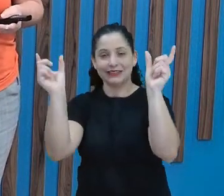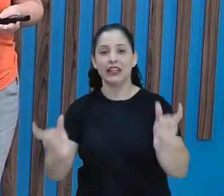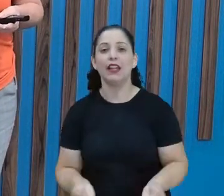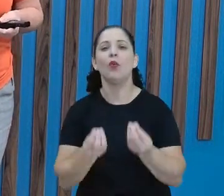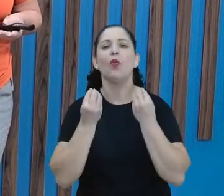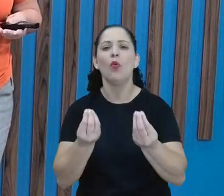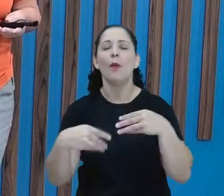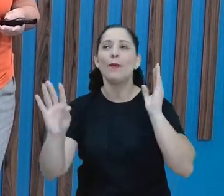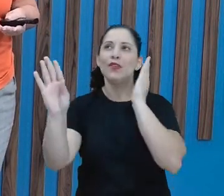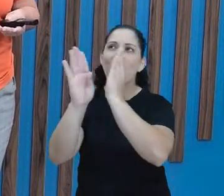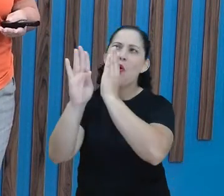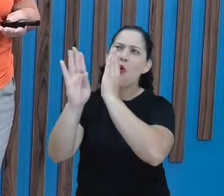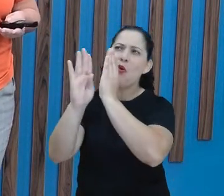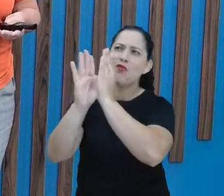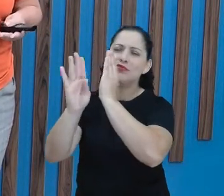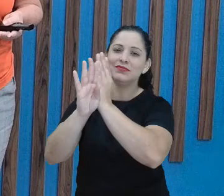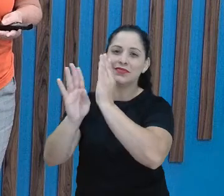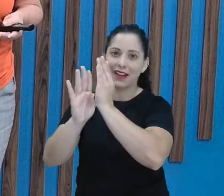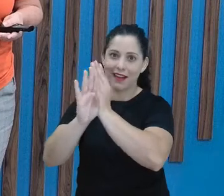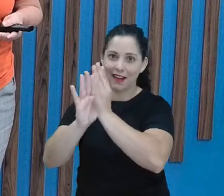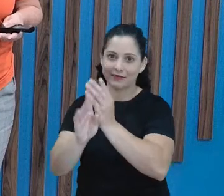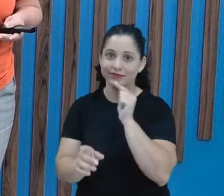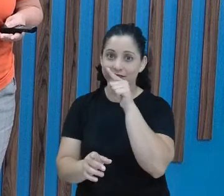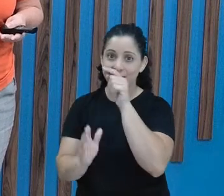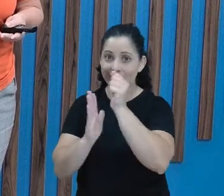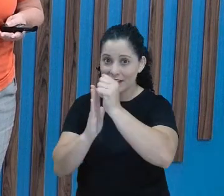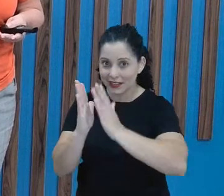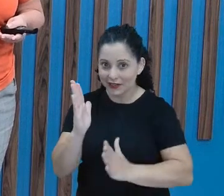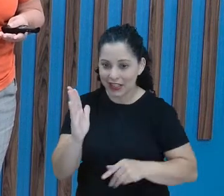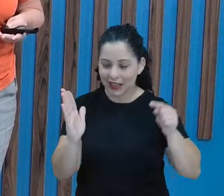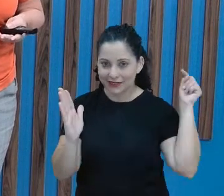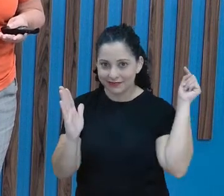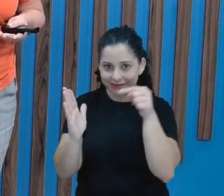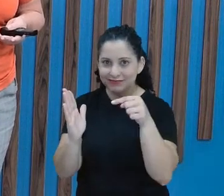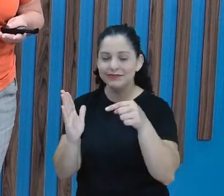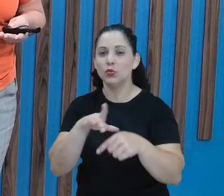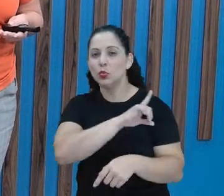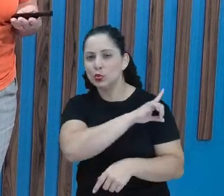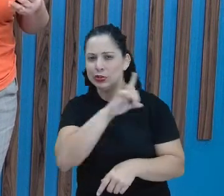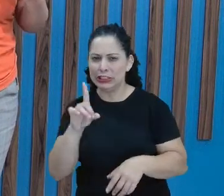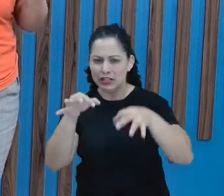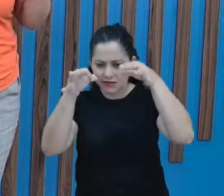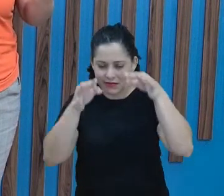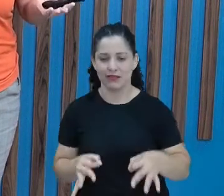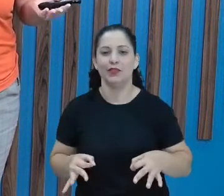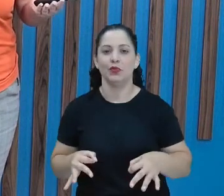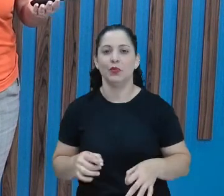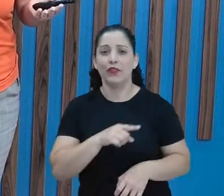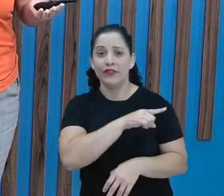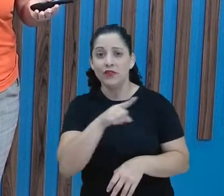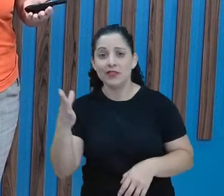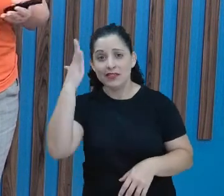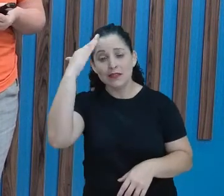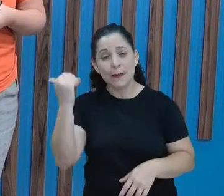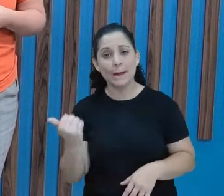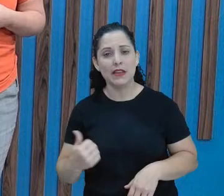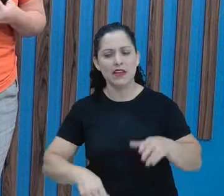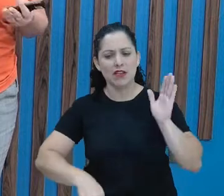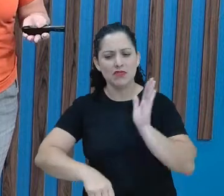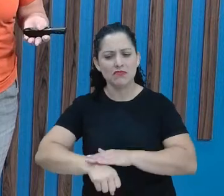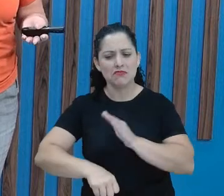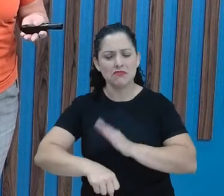localizar ali que aquela atividade foi feita naquele momento, naquele dia. Se você para você saber se